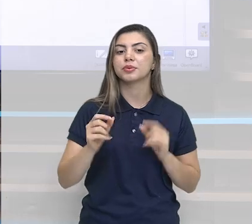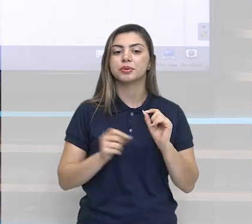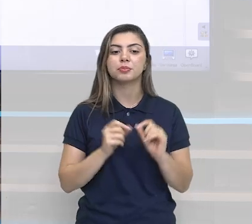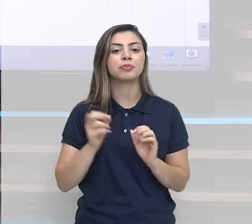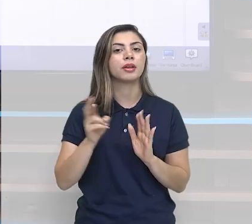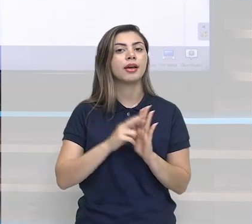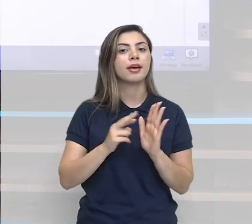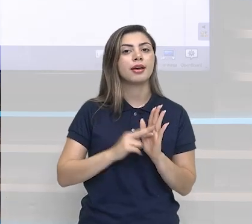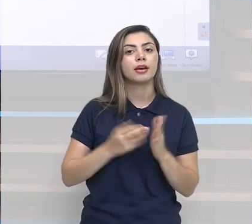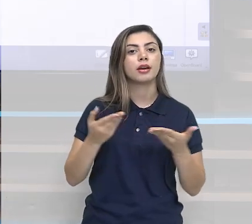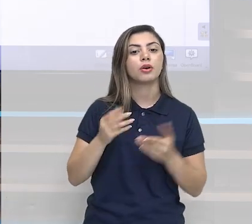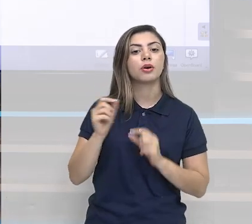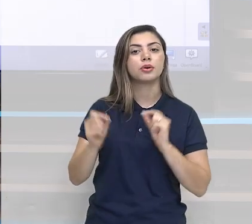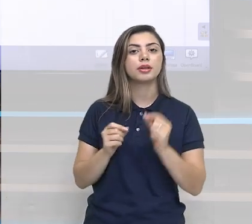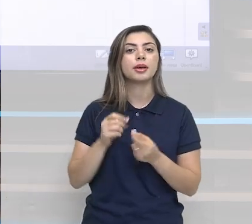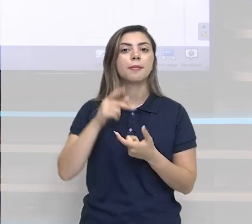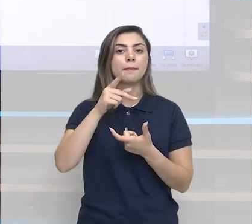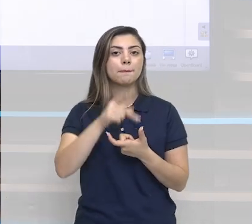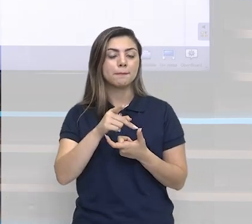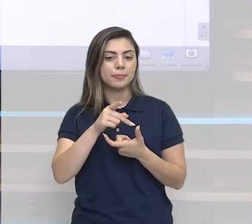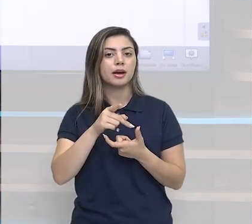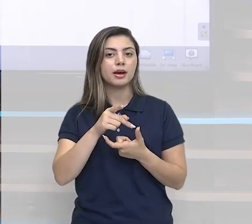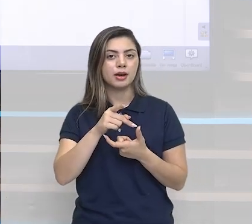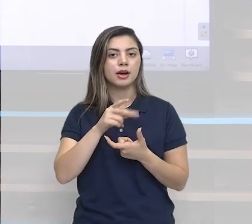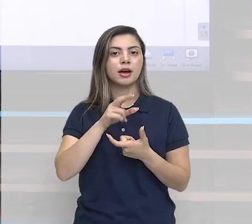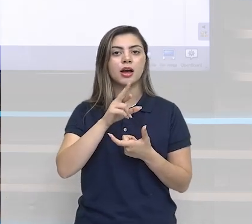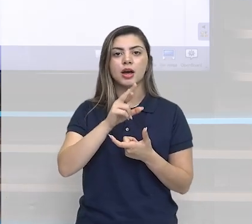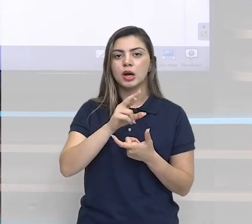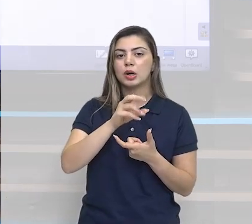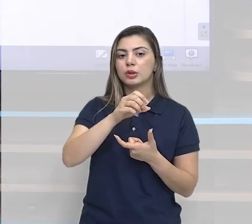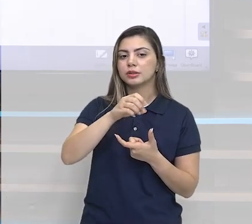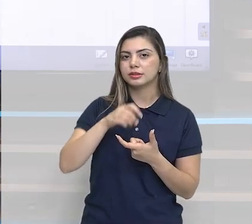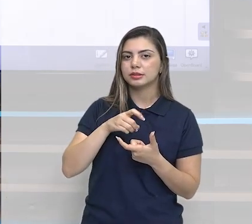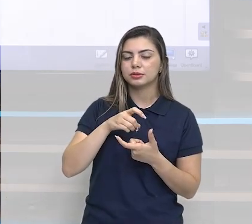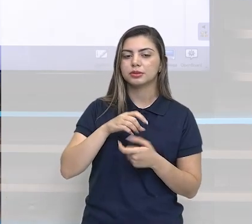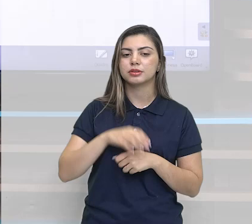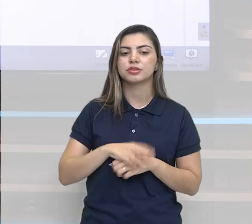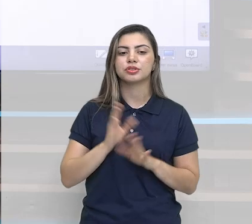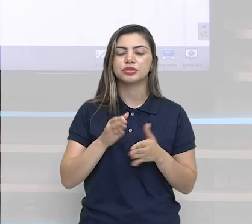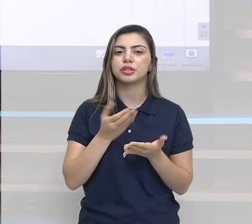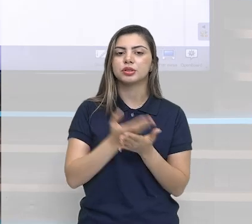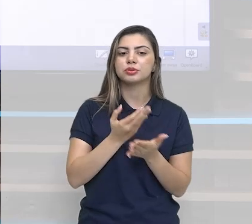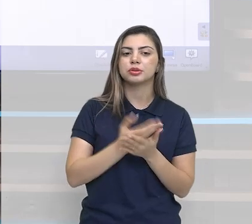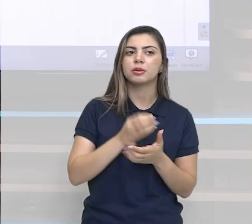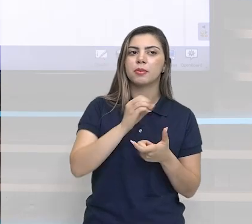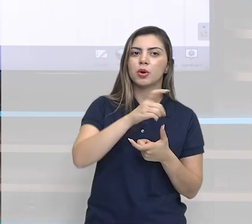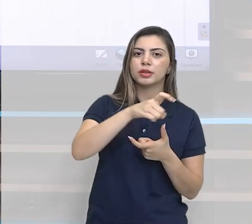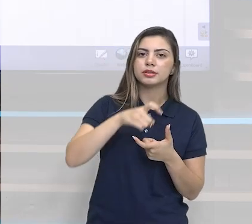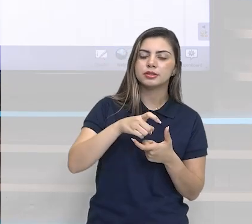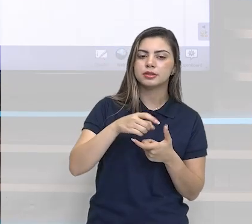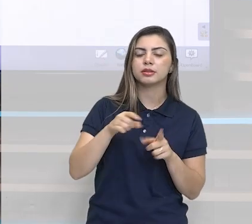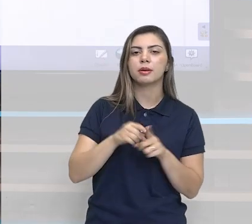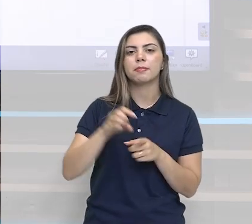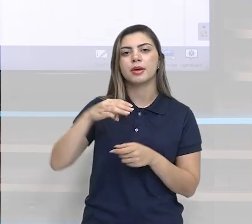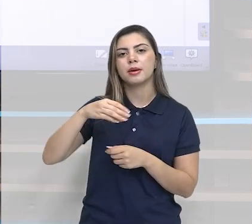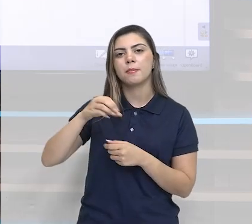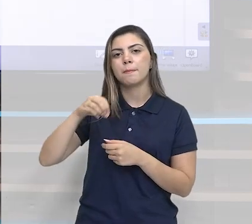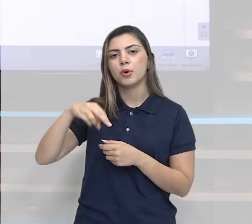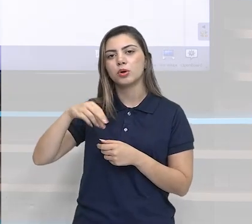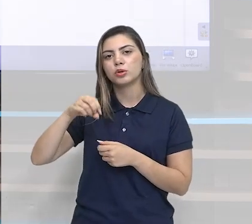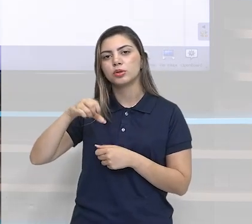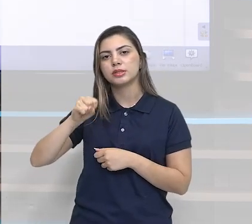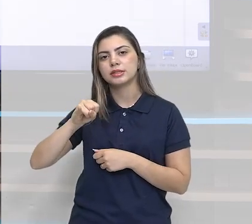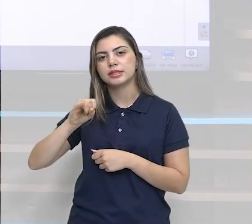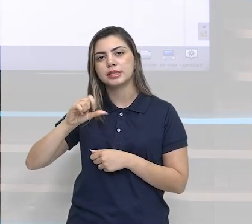das paroxítonas, certo? Já vimos a regra das oxítonas, vimos dos monossílabos tônicos